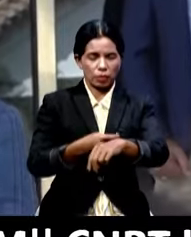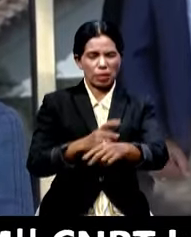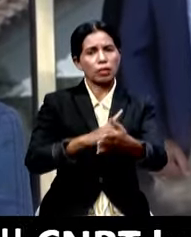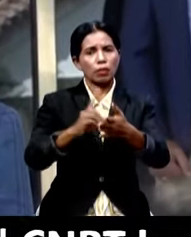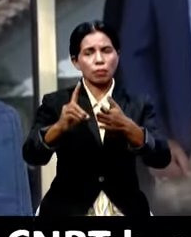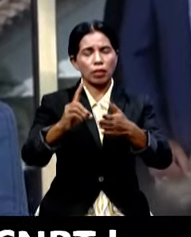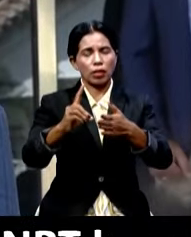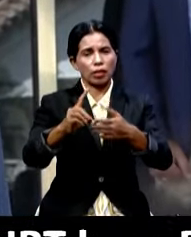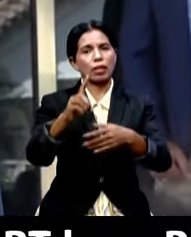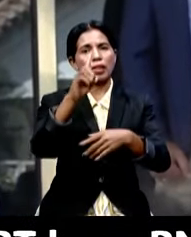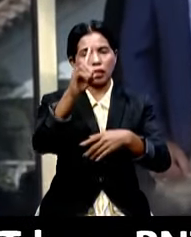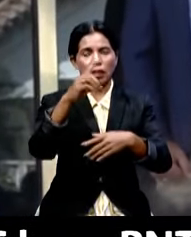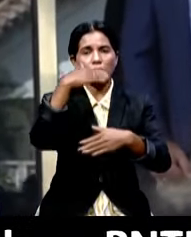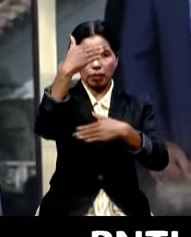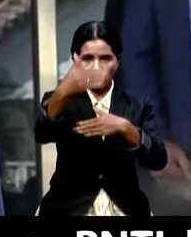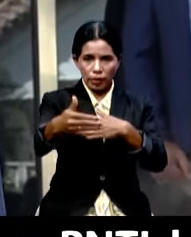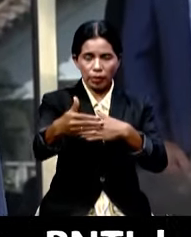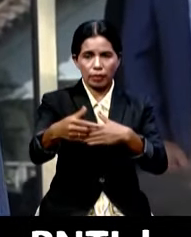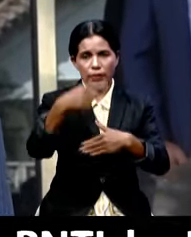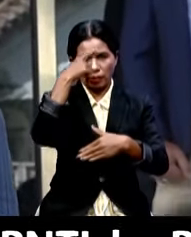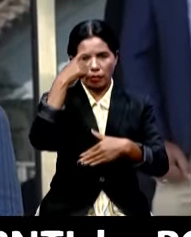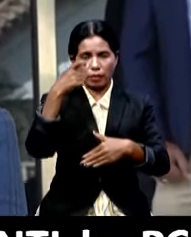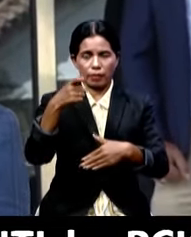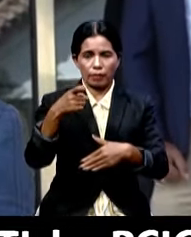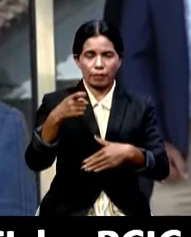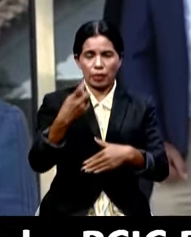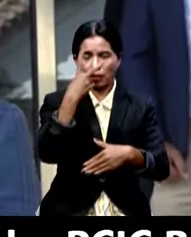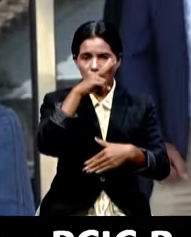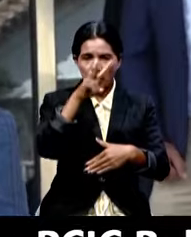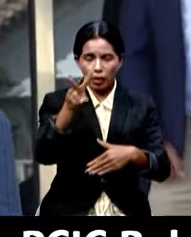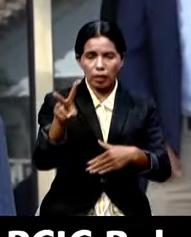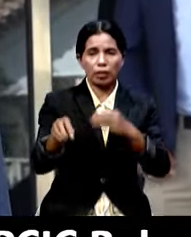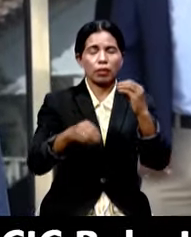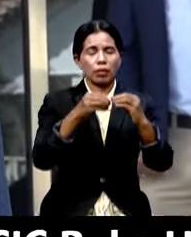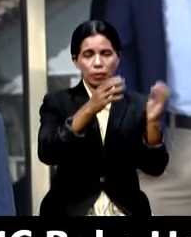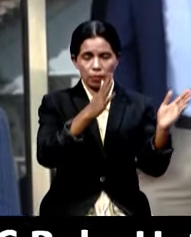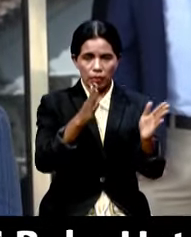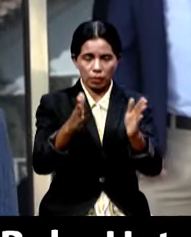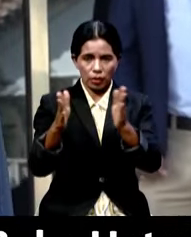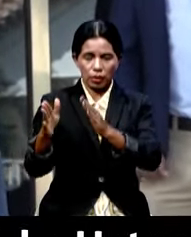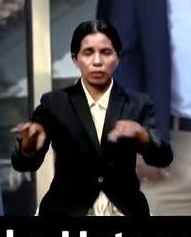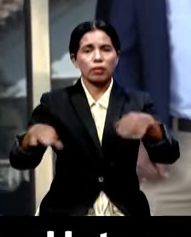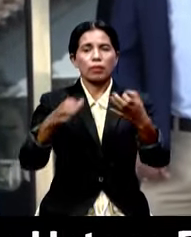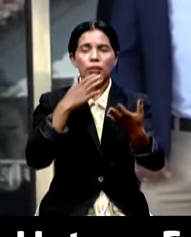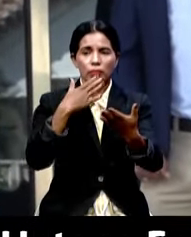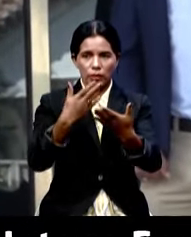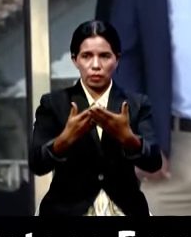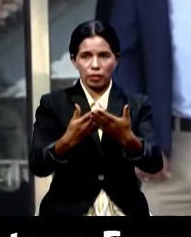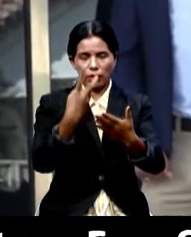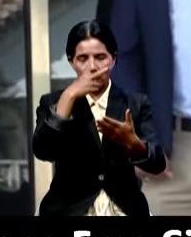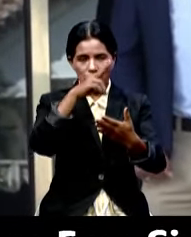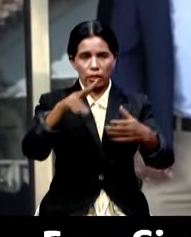de Mai. Também a tua preparação serve a Laudia Cliutan. E a